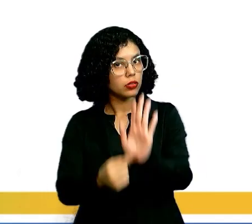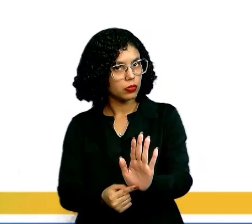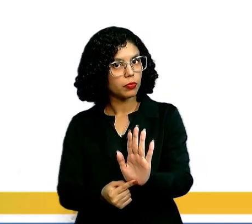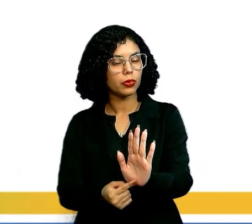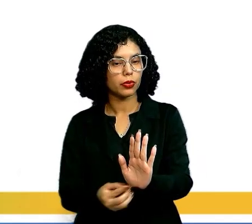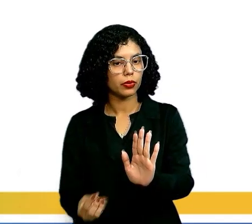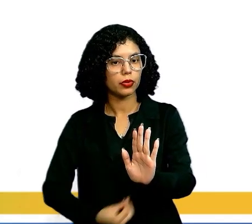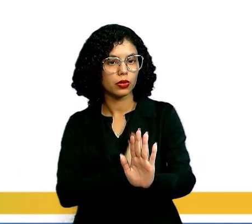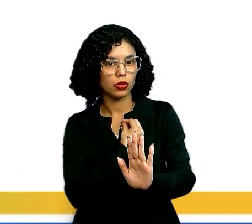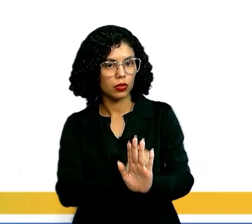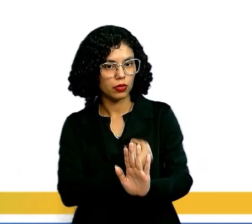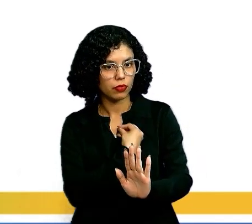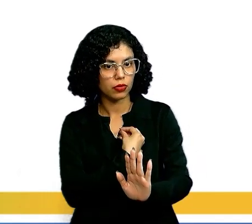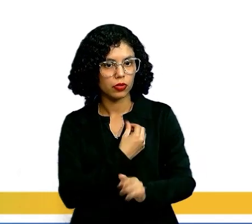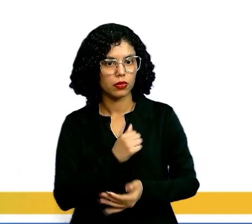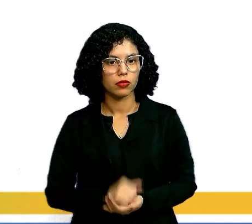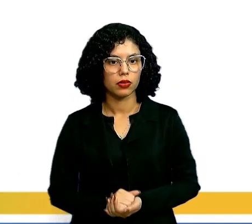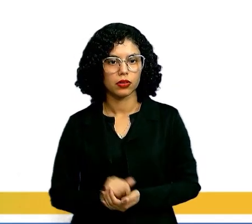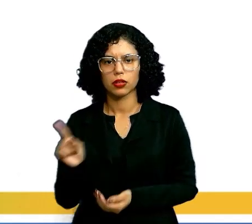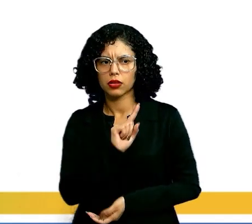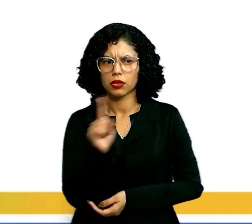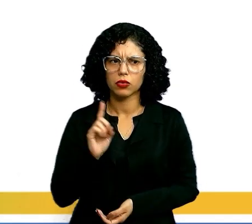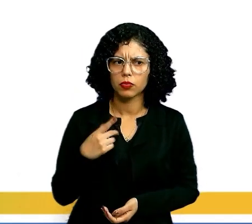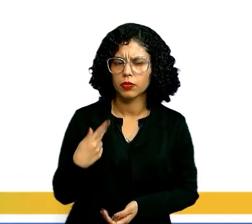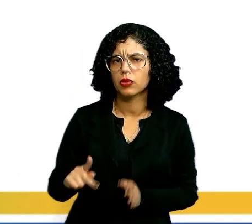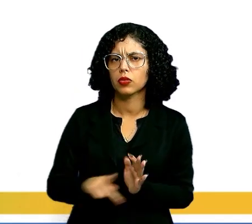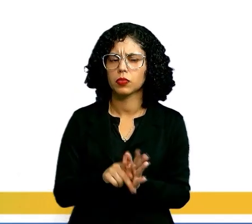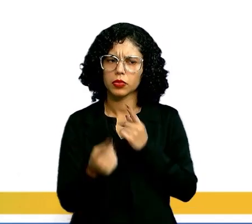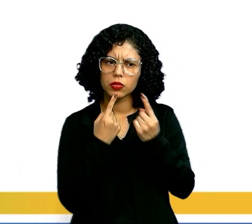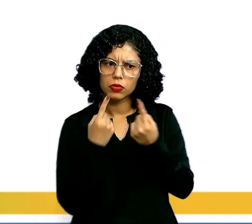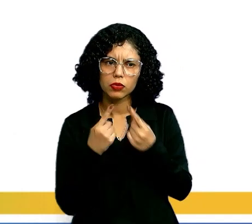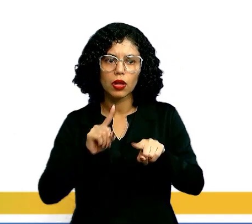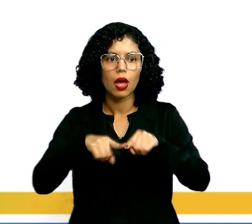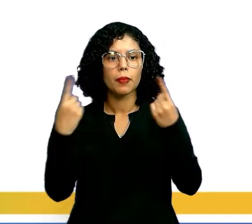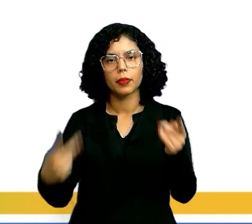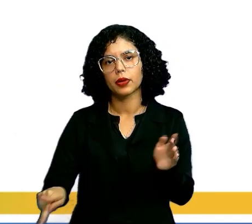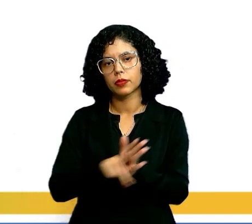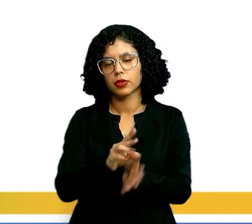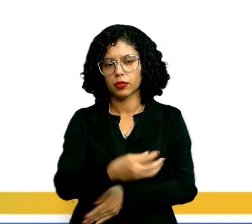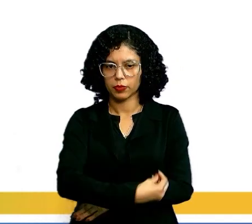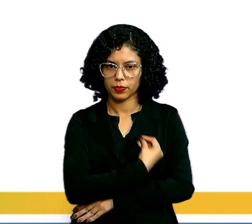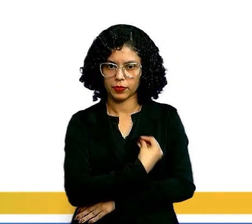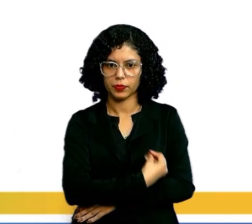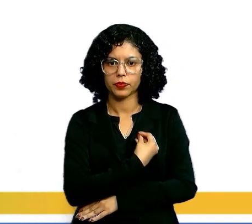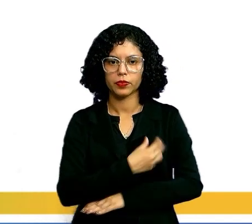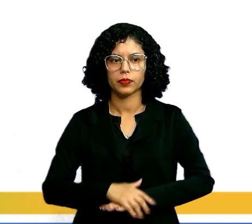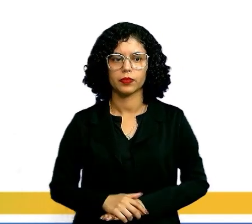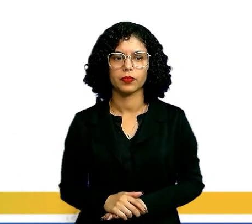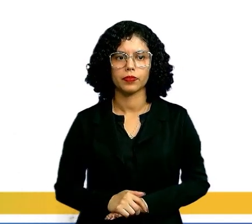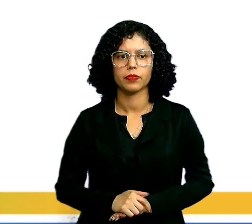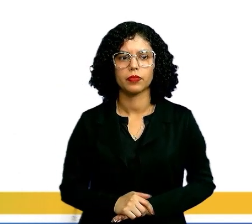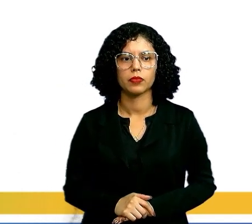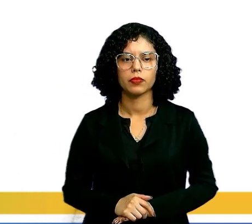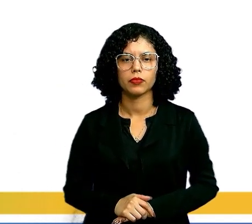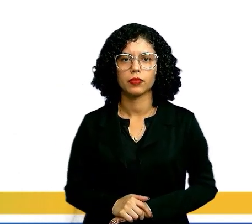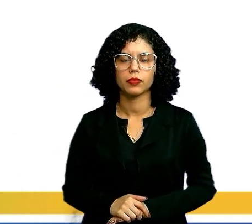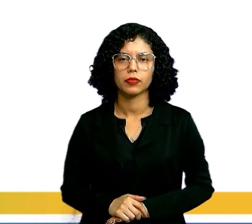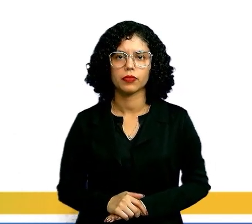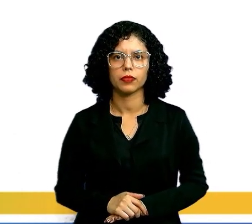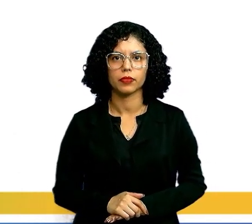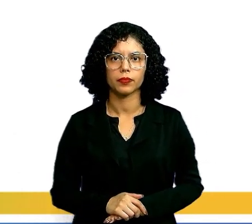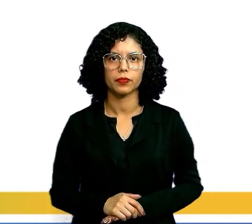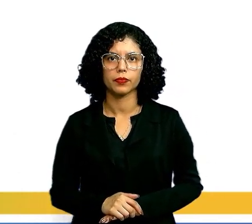arrisca expõe-se sua vida não por seus discursos mas por sua